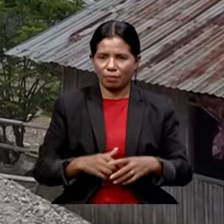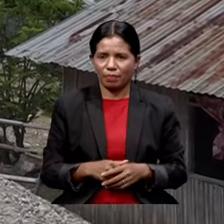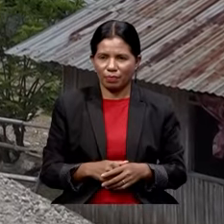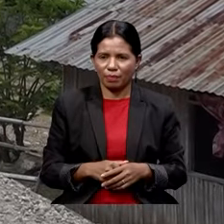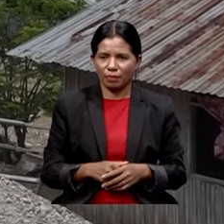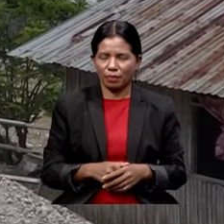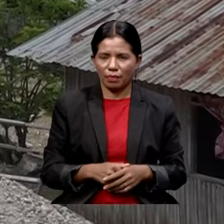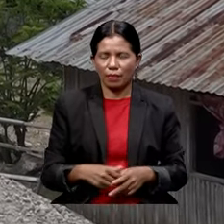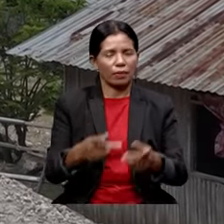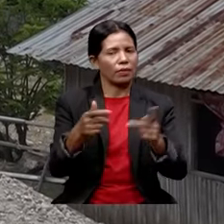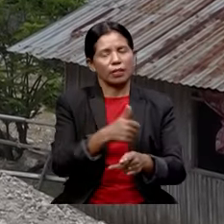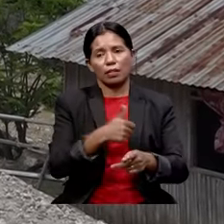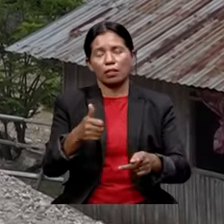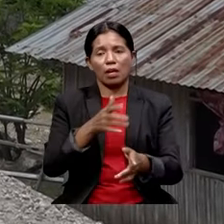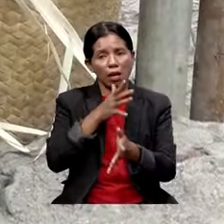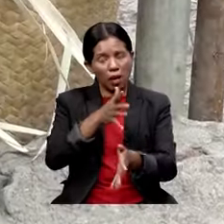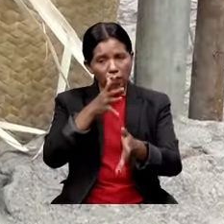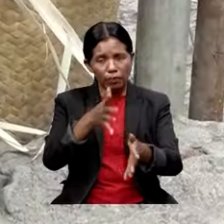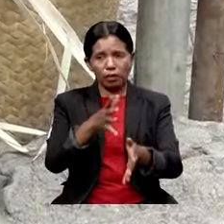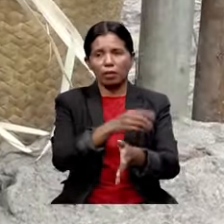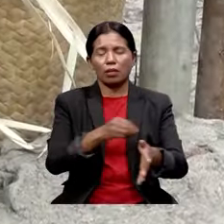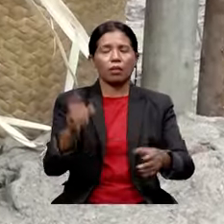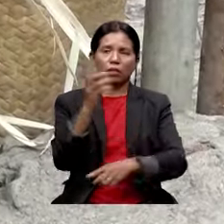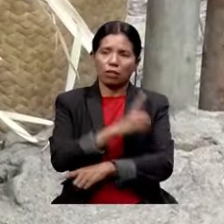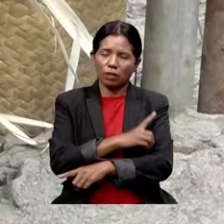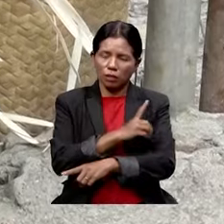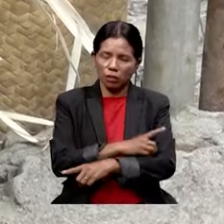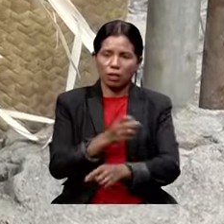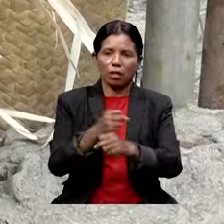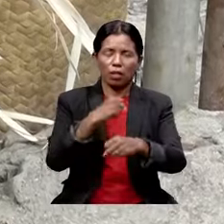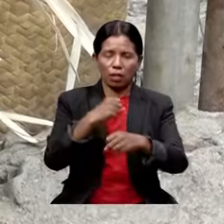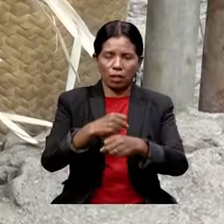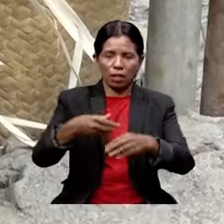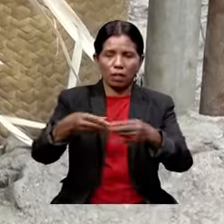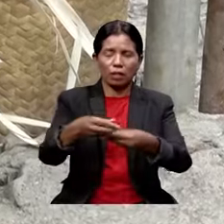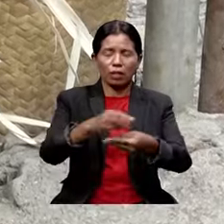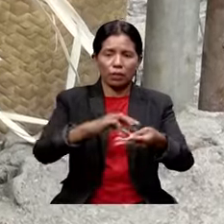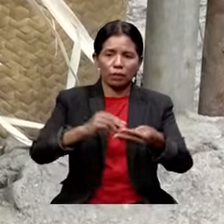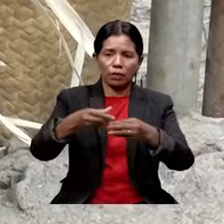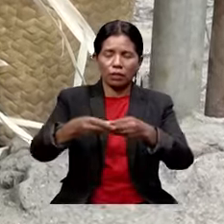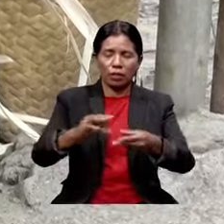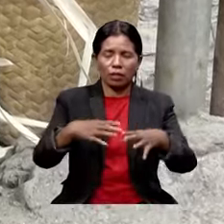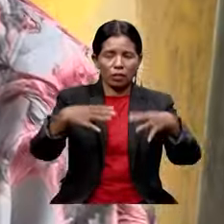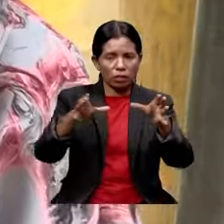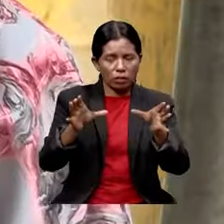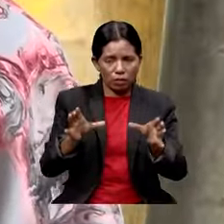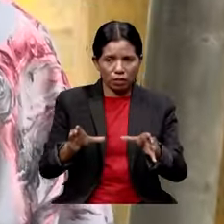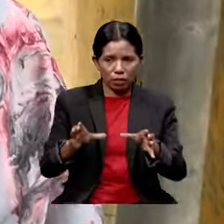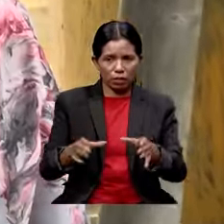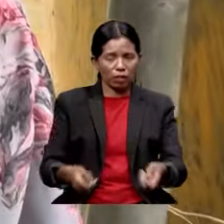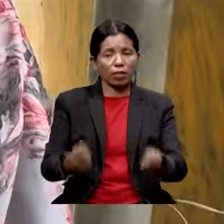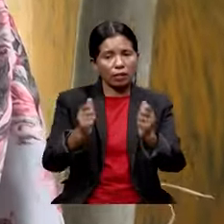Iha sorin seluk avu Ermelinda Pereira nebe loro-loro halo kahoman hanesan lafatik lohu no seluk